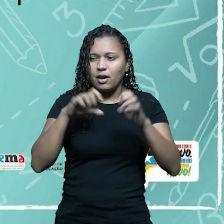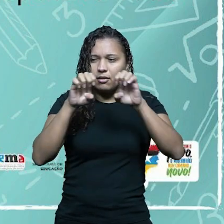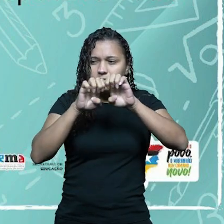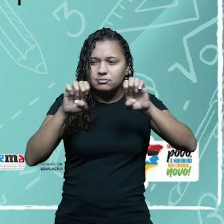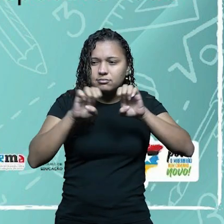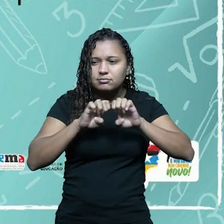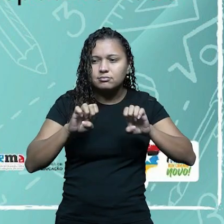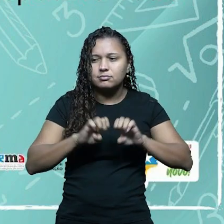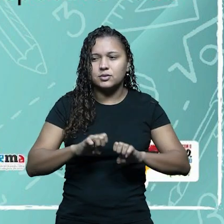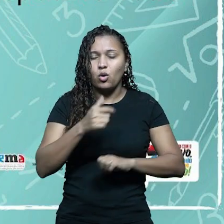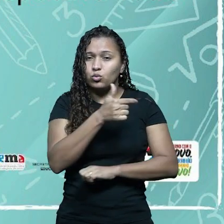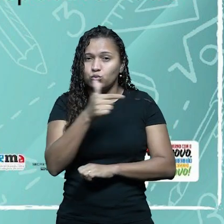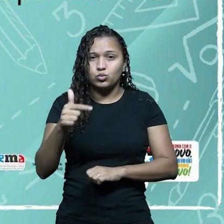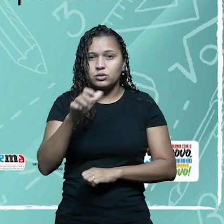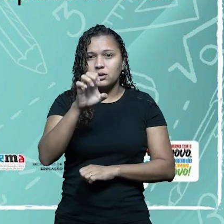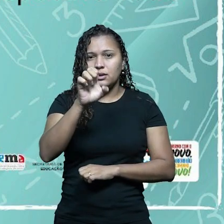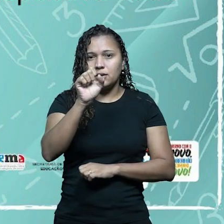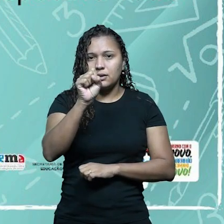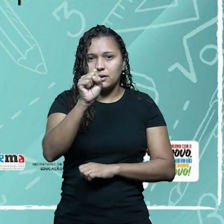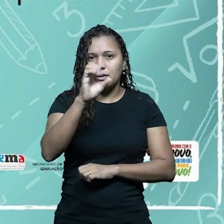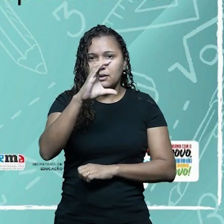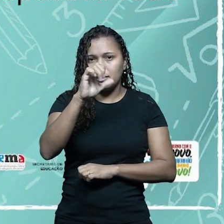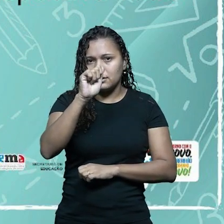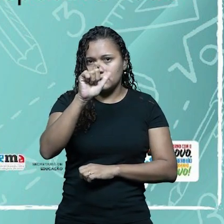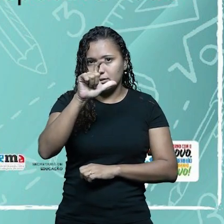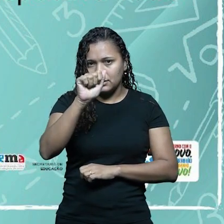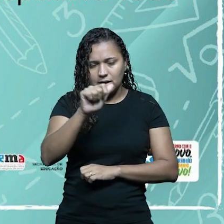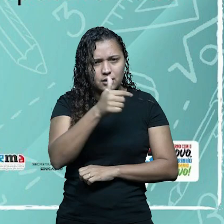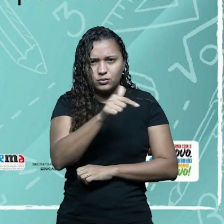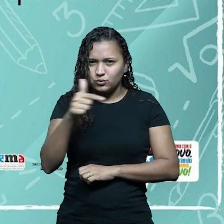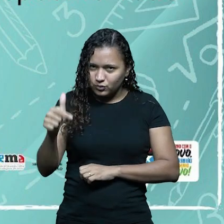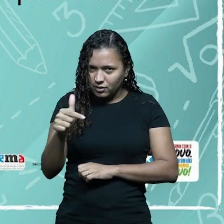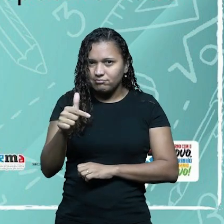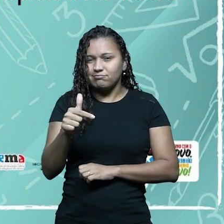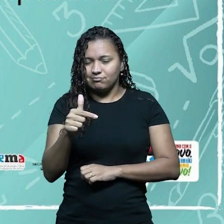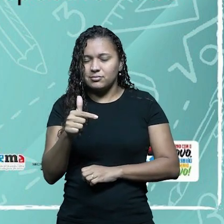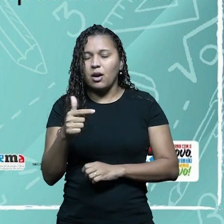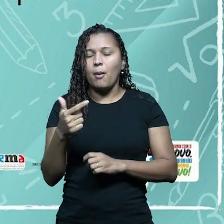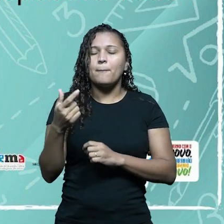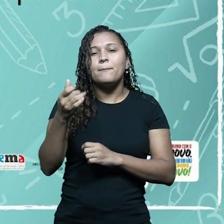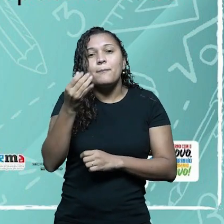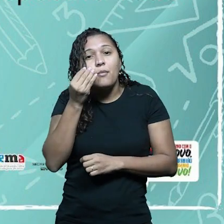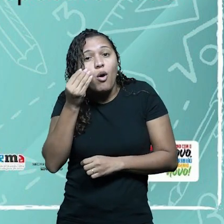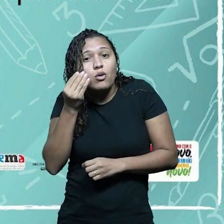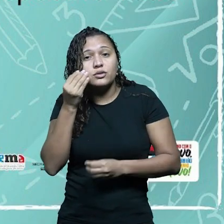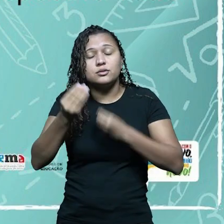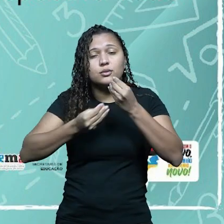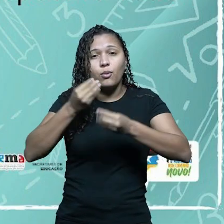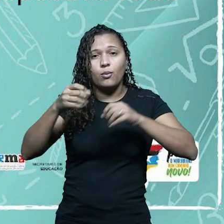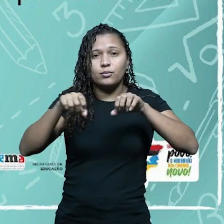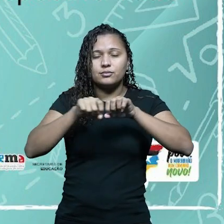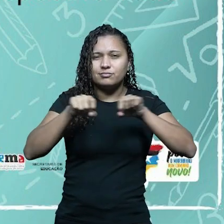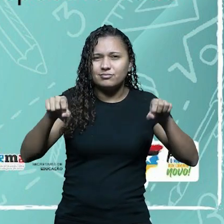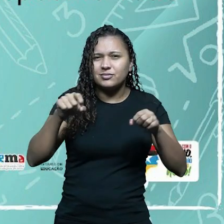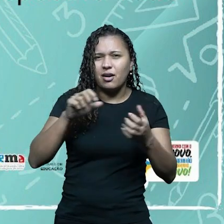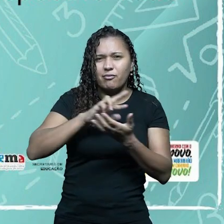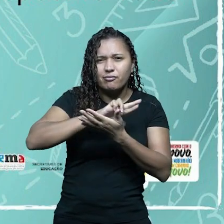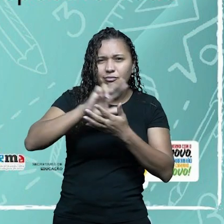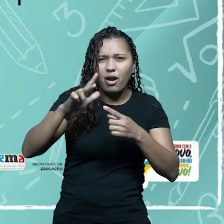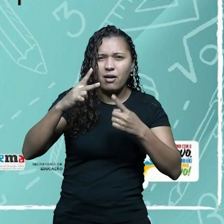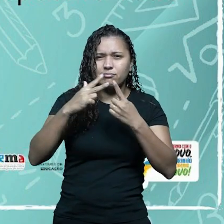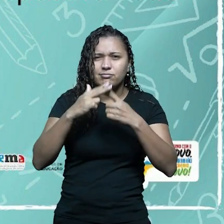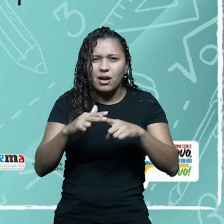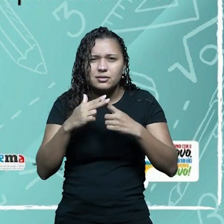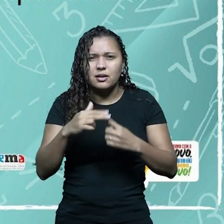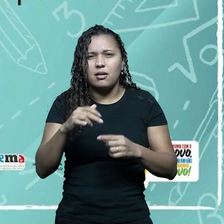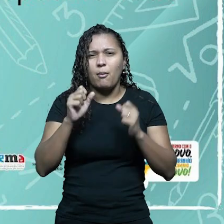esquemáticos, são sem escala, que mostram todo um sistema constituído por vasos, equipamentos